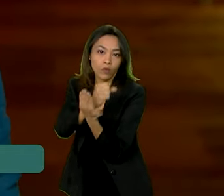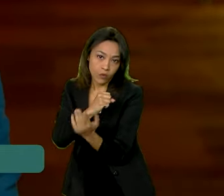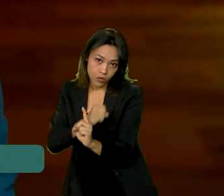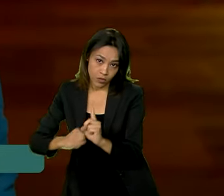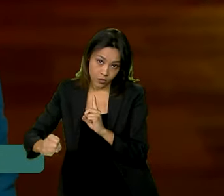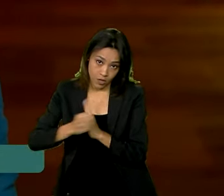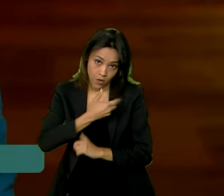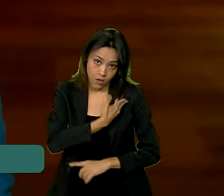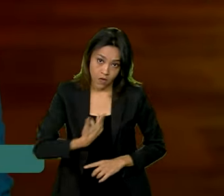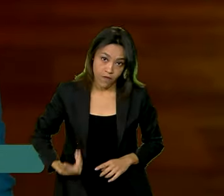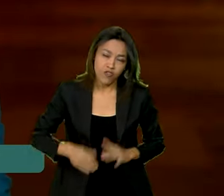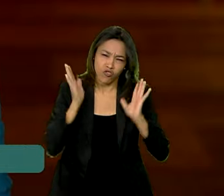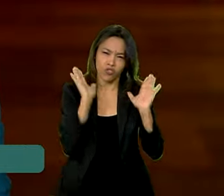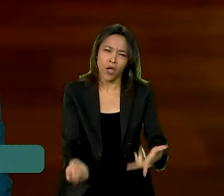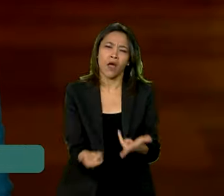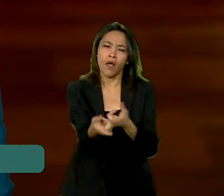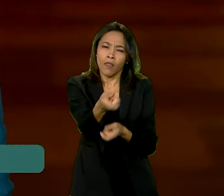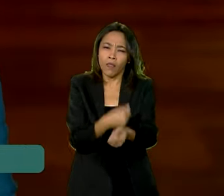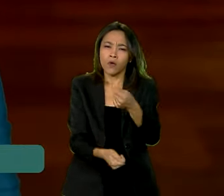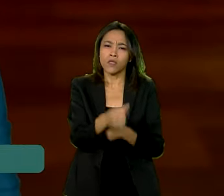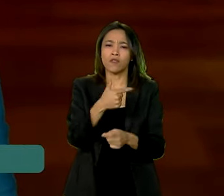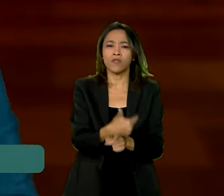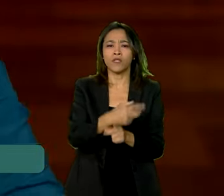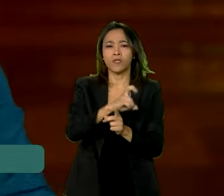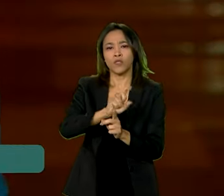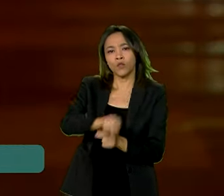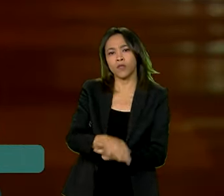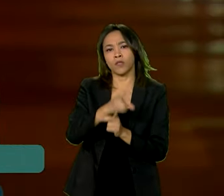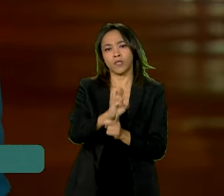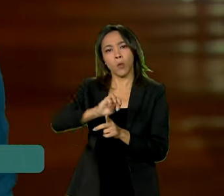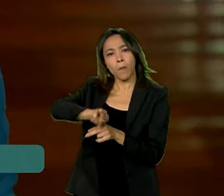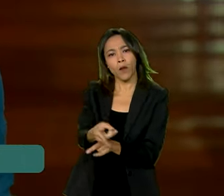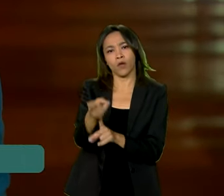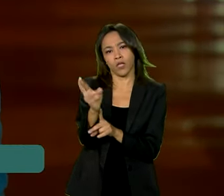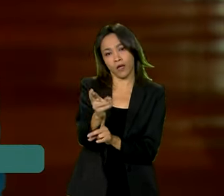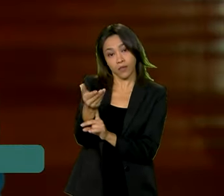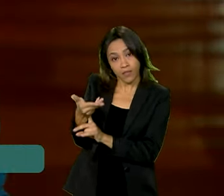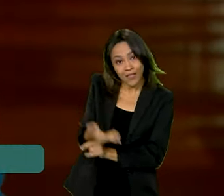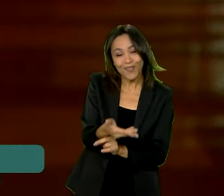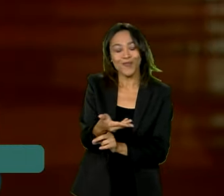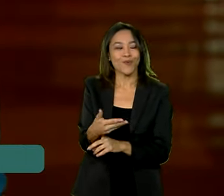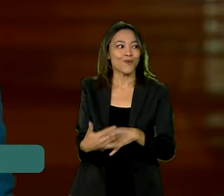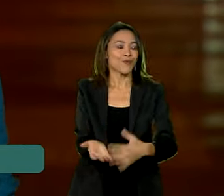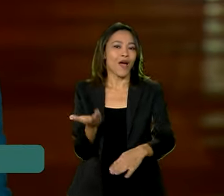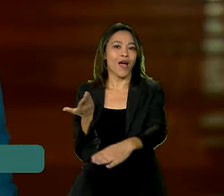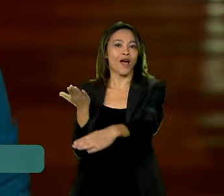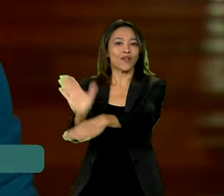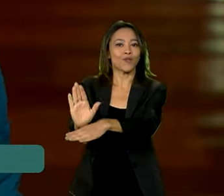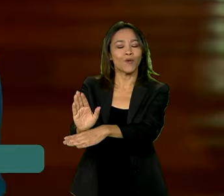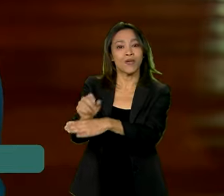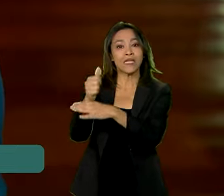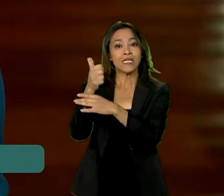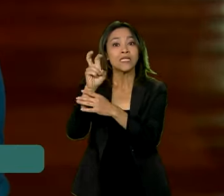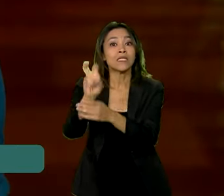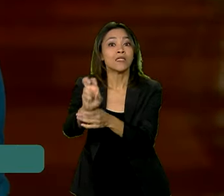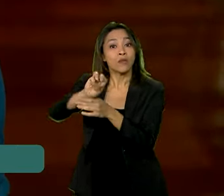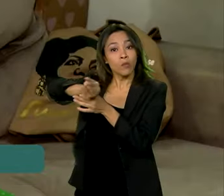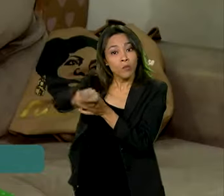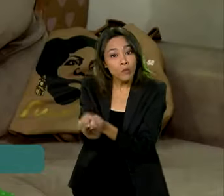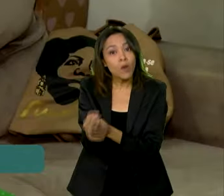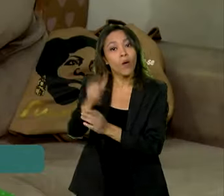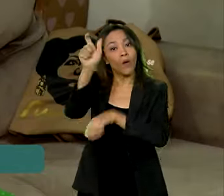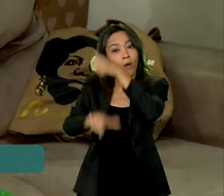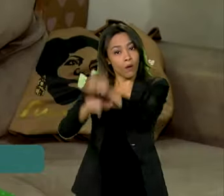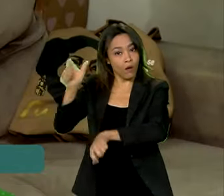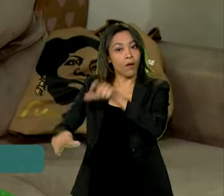foram negociados quase 25 bilhões e meio de reais, beneficiando 5 milhões de pessoas. Para